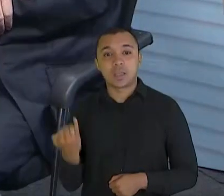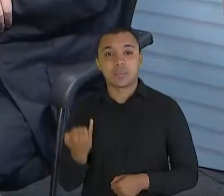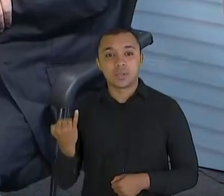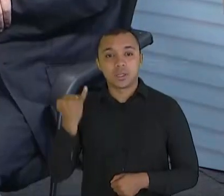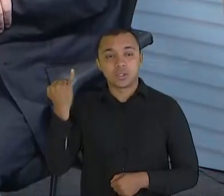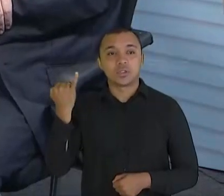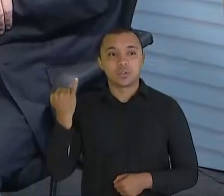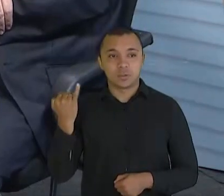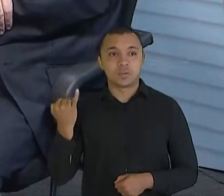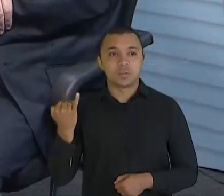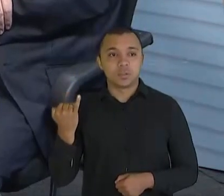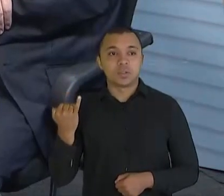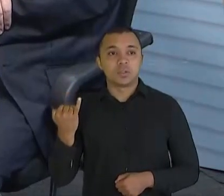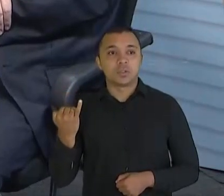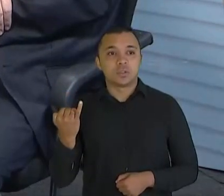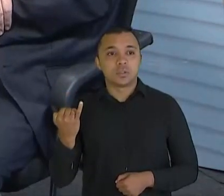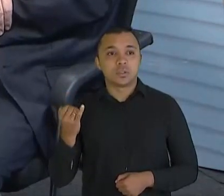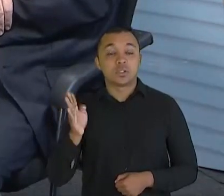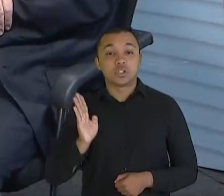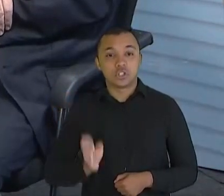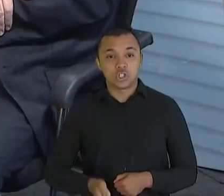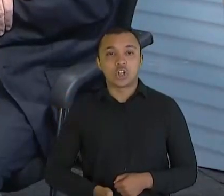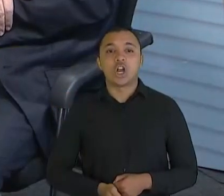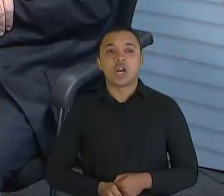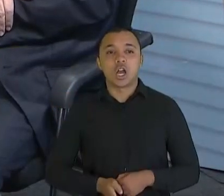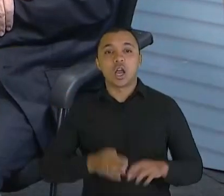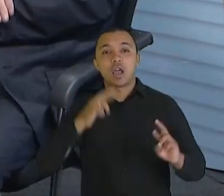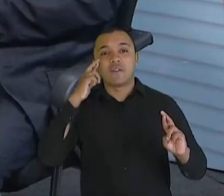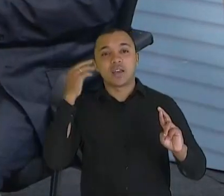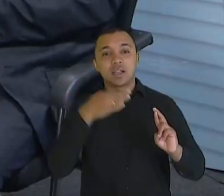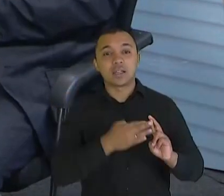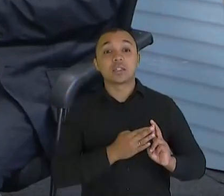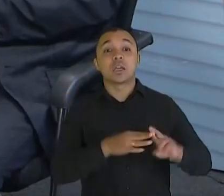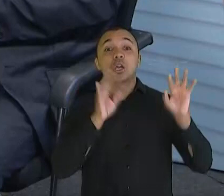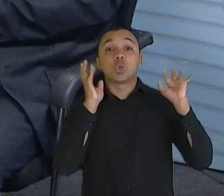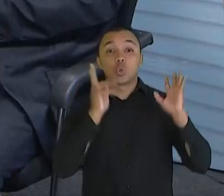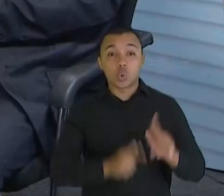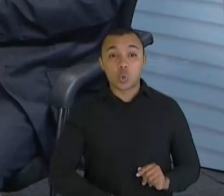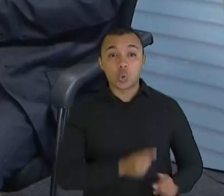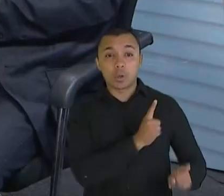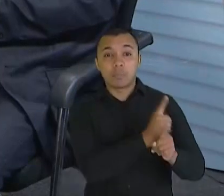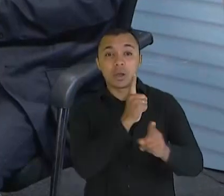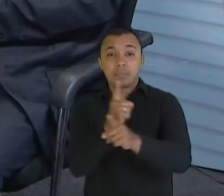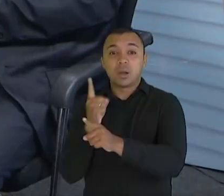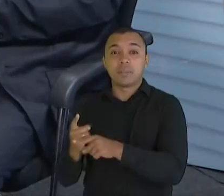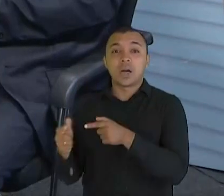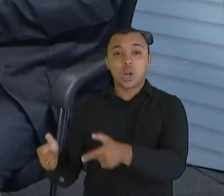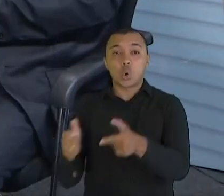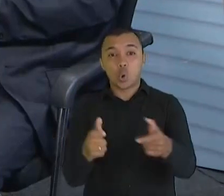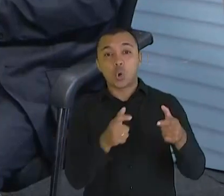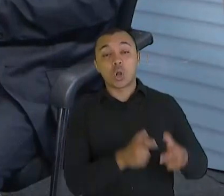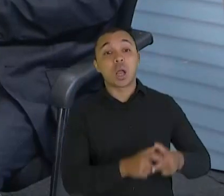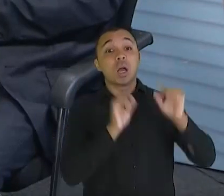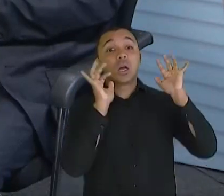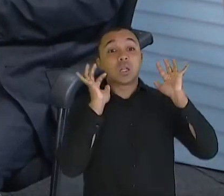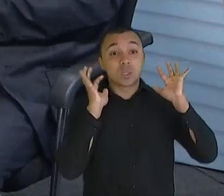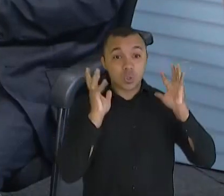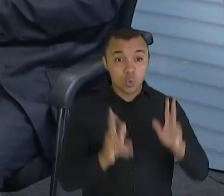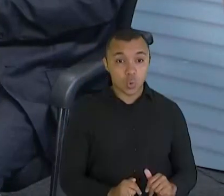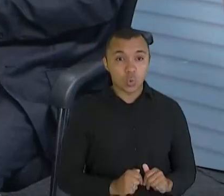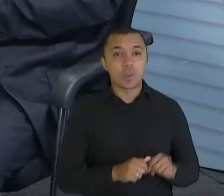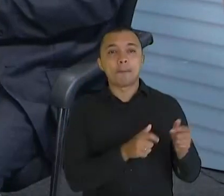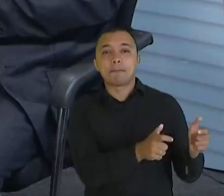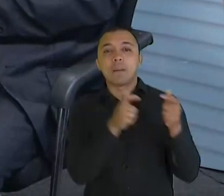cadavidaimporta.com.br. Nós temos o georreferenciamento de todos os homicídios e nós temos o georreferenciamento de todos os